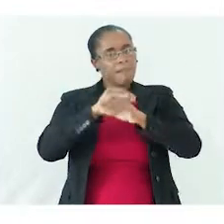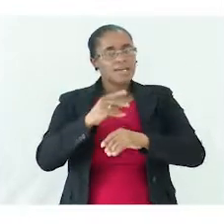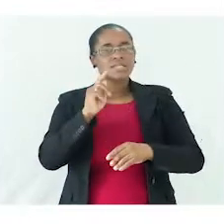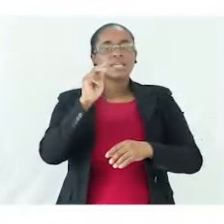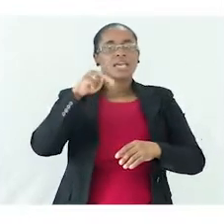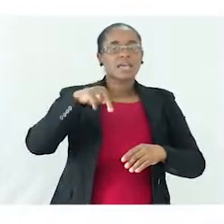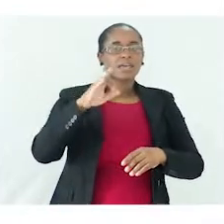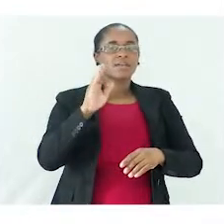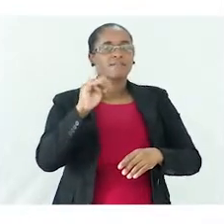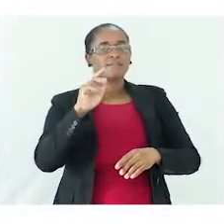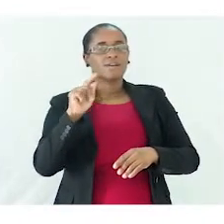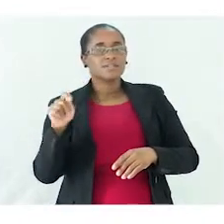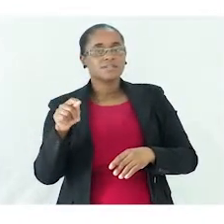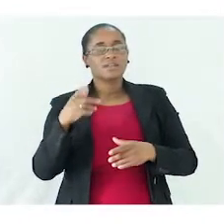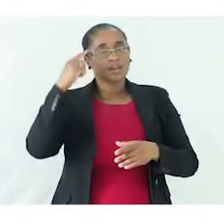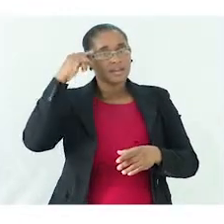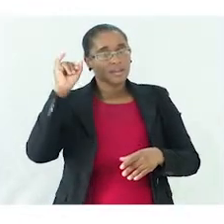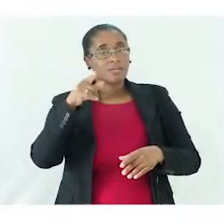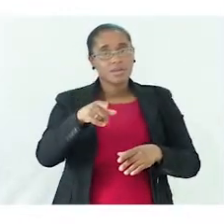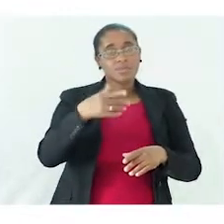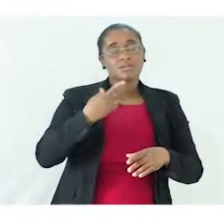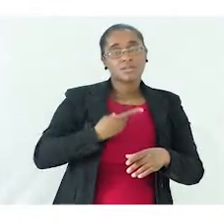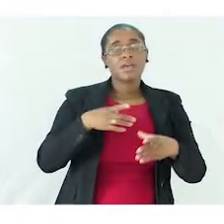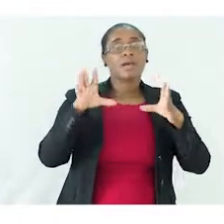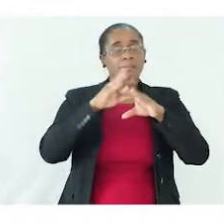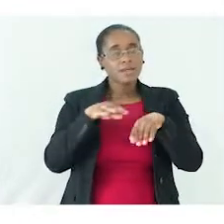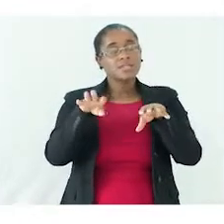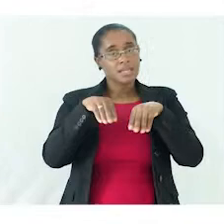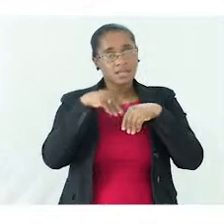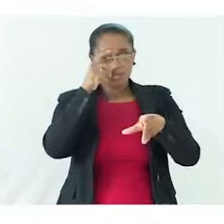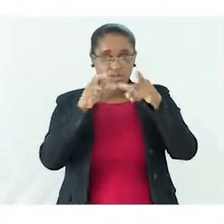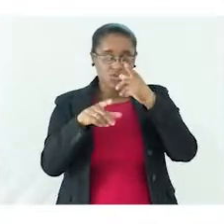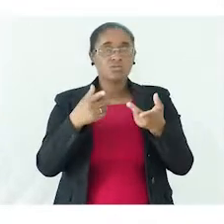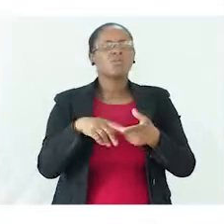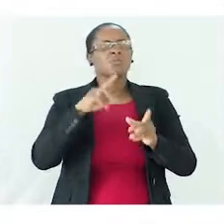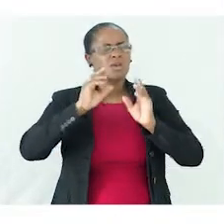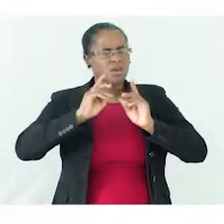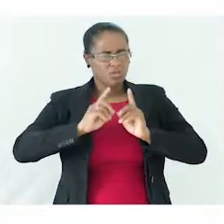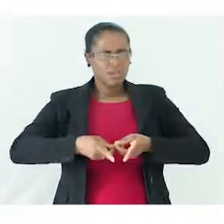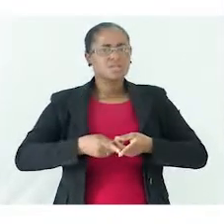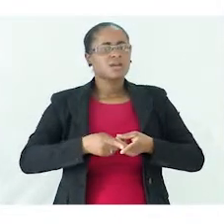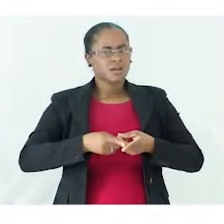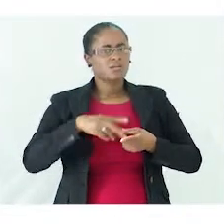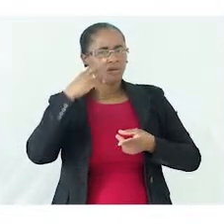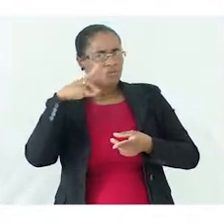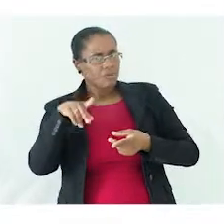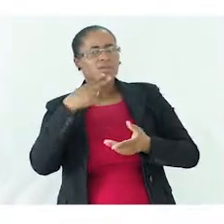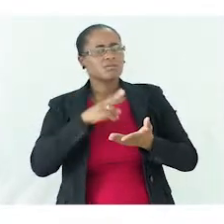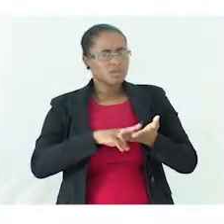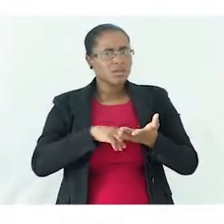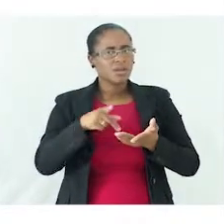que aquilo seja mais credível, que as pessoas passariam a acreditar que era uma realidade. É